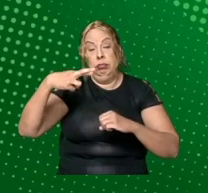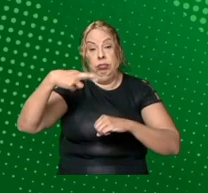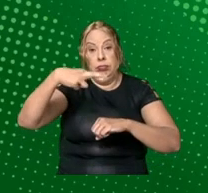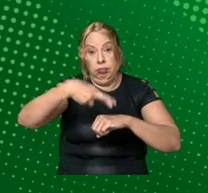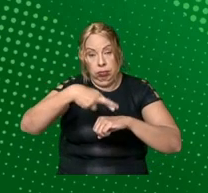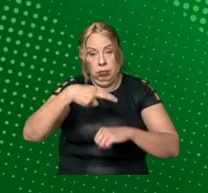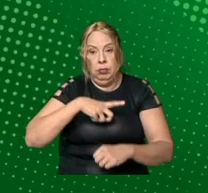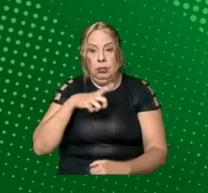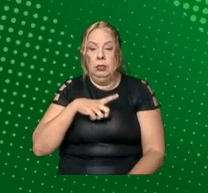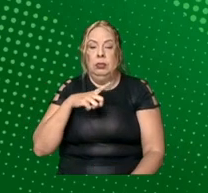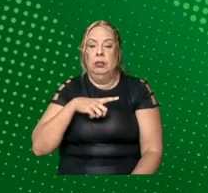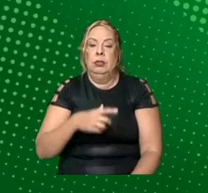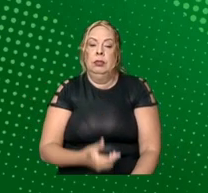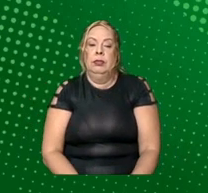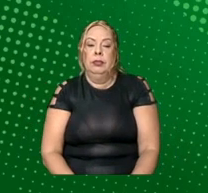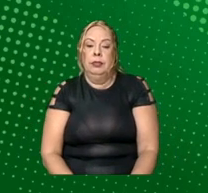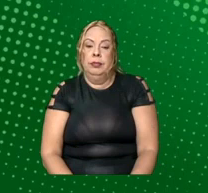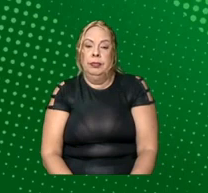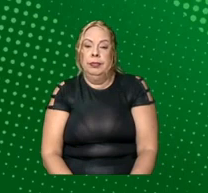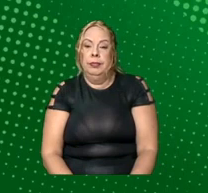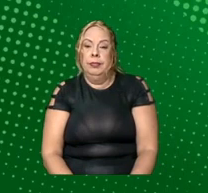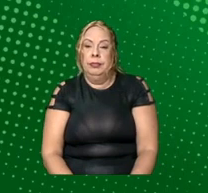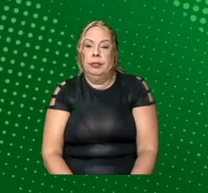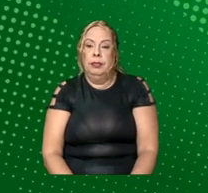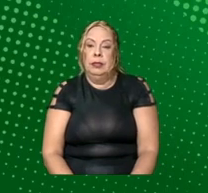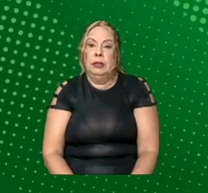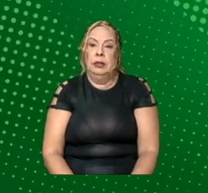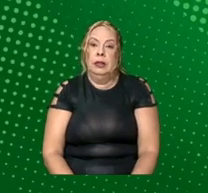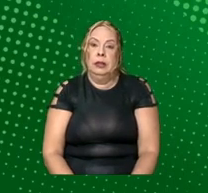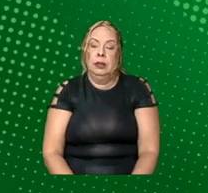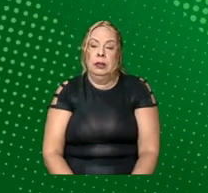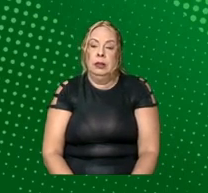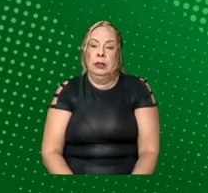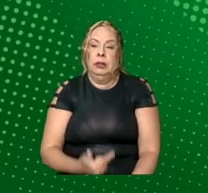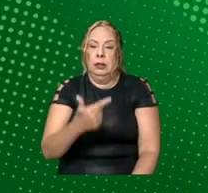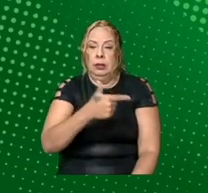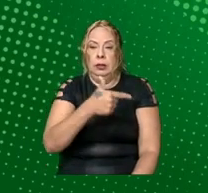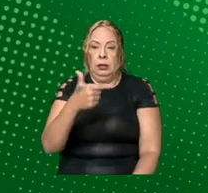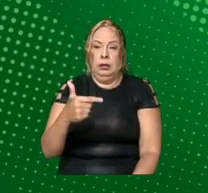Graco Cardoso, Regional Aquidabã, Jean Carlos, parabéns. Olha aí, gente, aqui